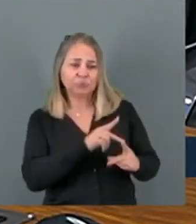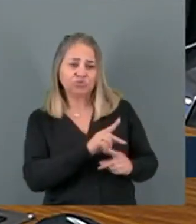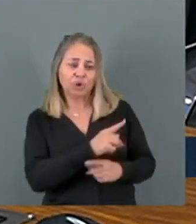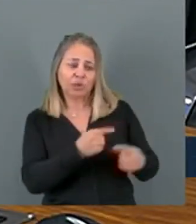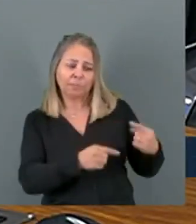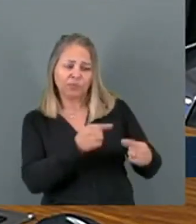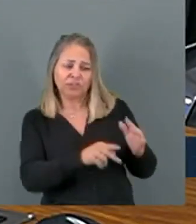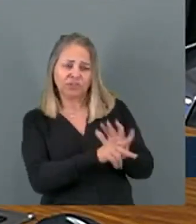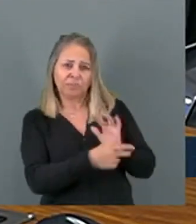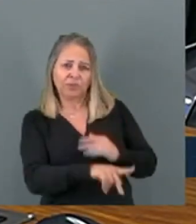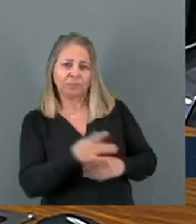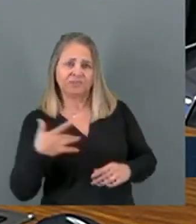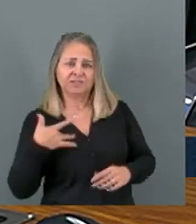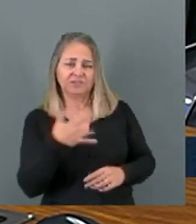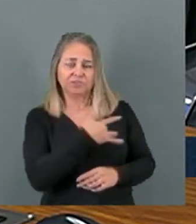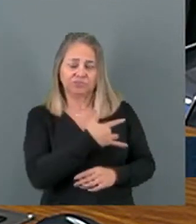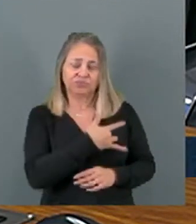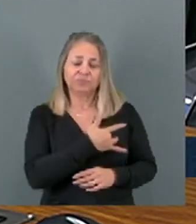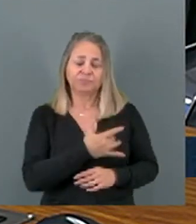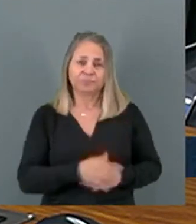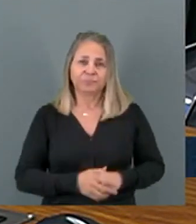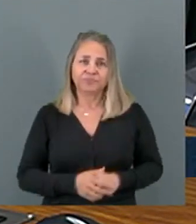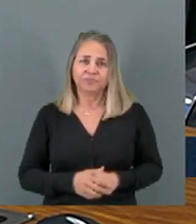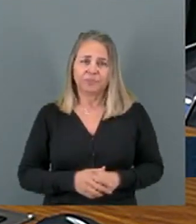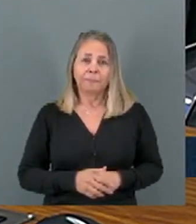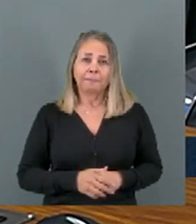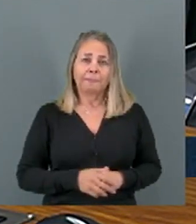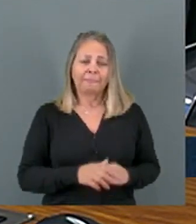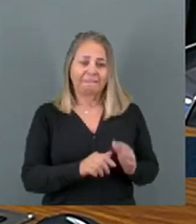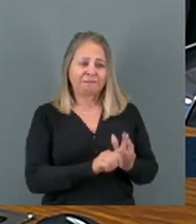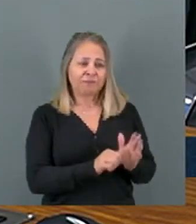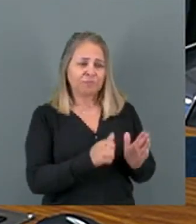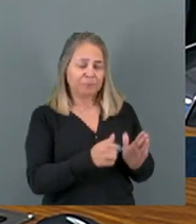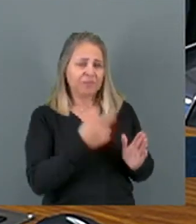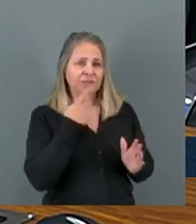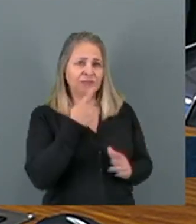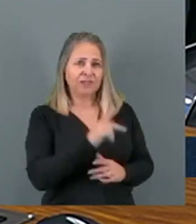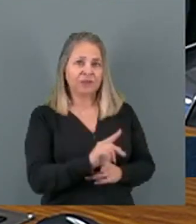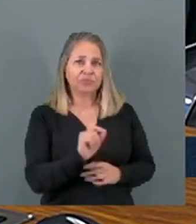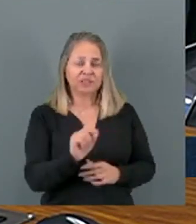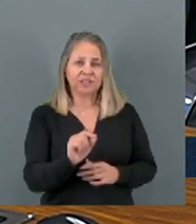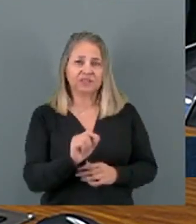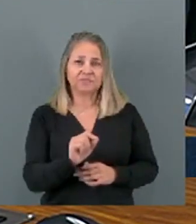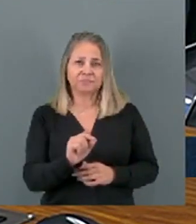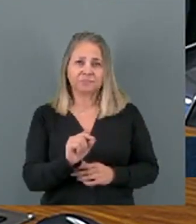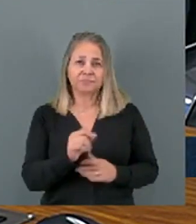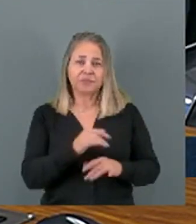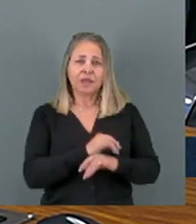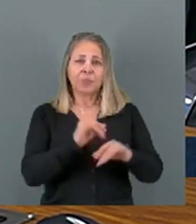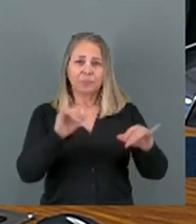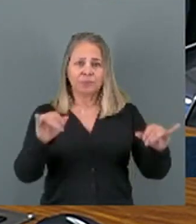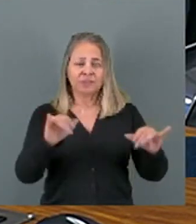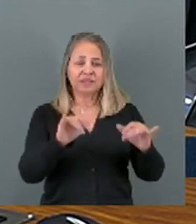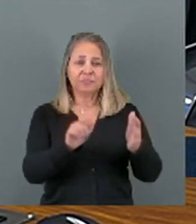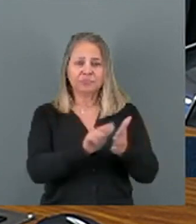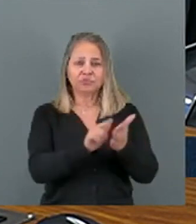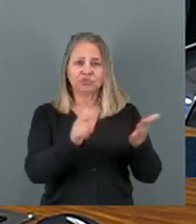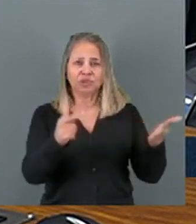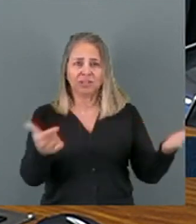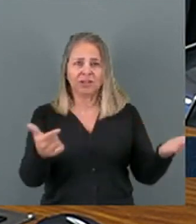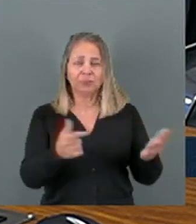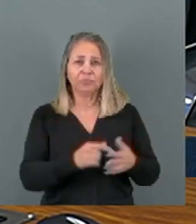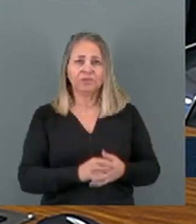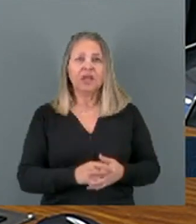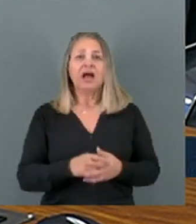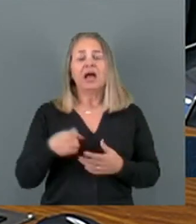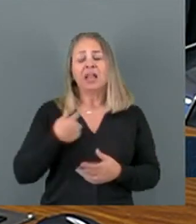estão envolvidas. Então, esse é o primeiro artigo que eu vou discutir, que nós publicamos no Lancet. A nossa